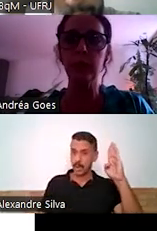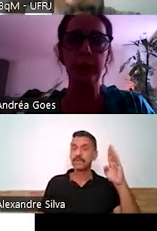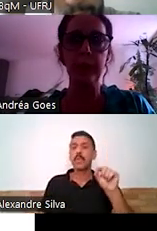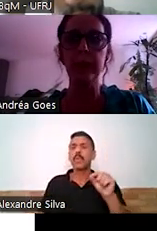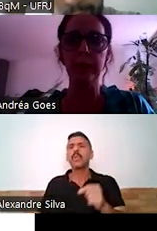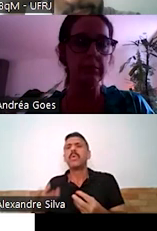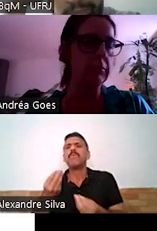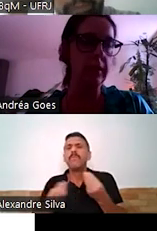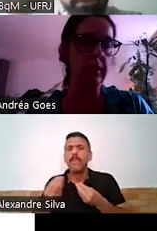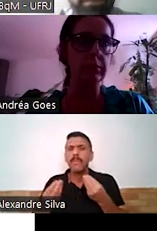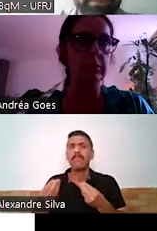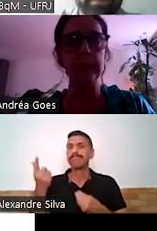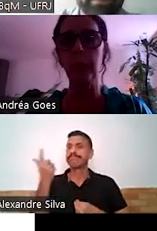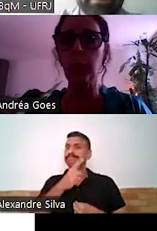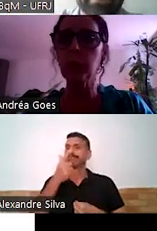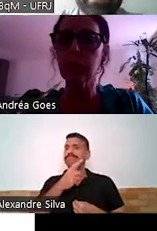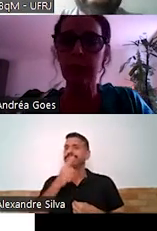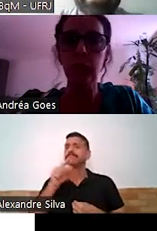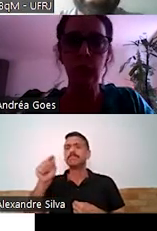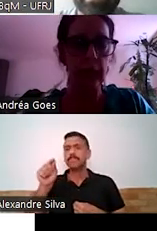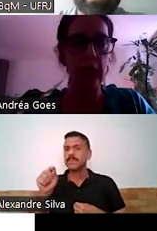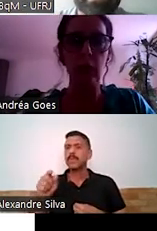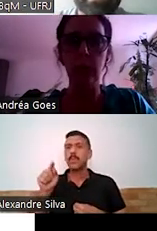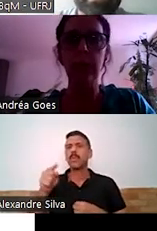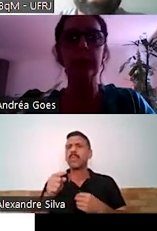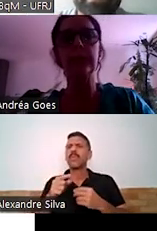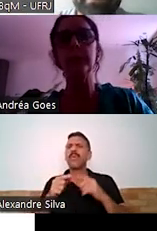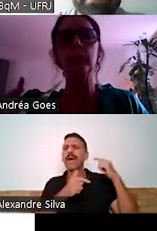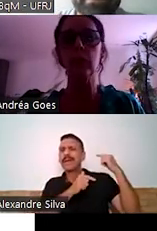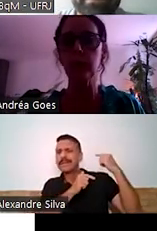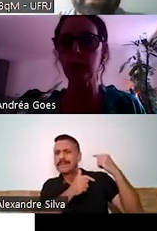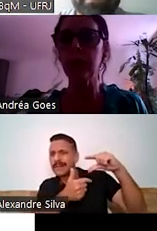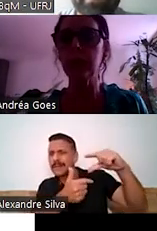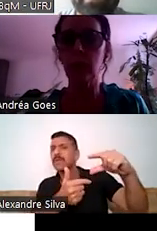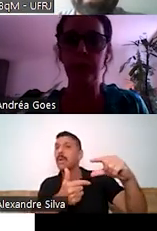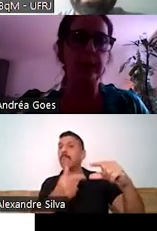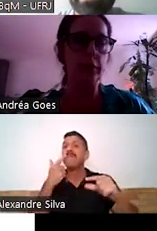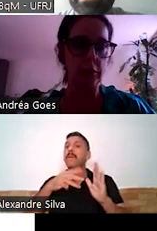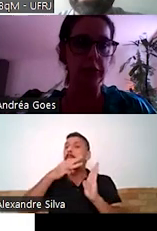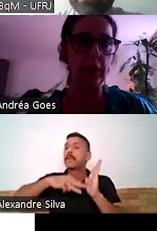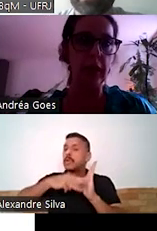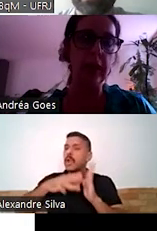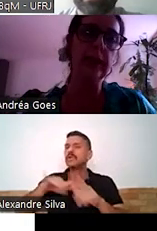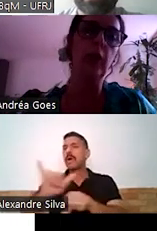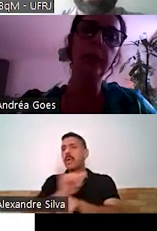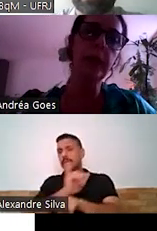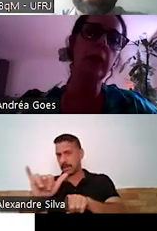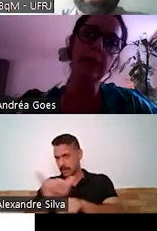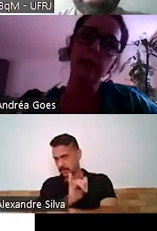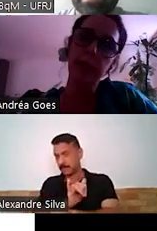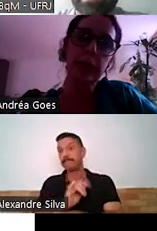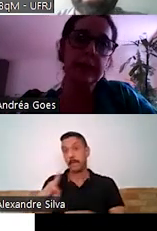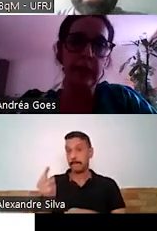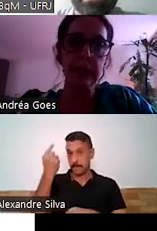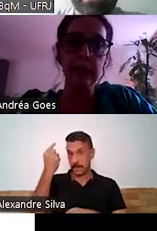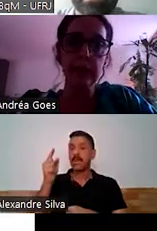formá-los de uma maneira sair um pouco do tradicional, ou trazer metodologias alternativas. Então, primeiro,